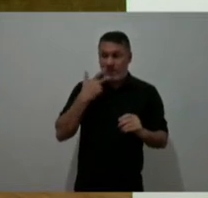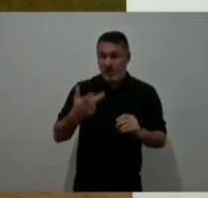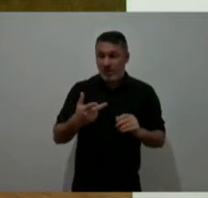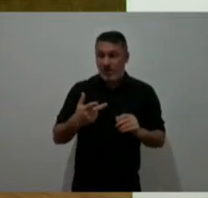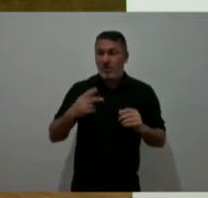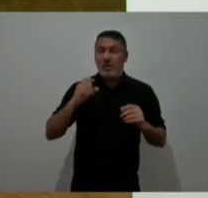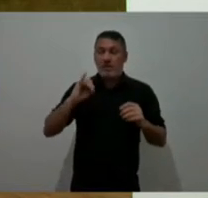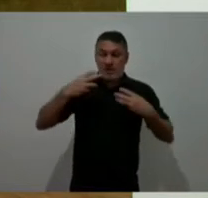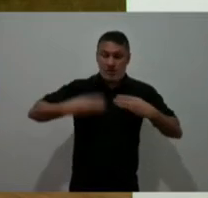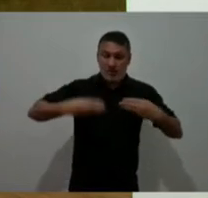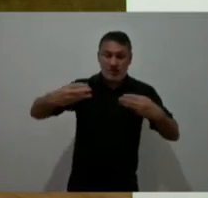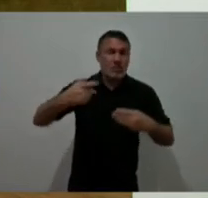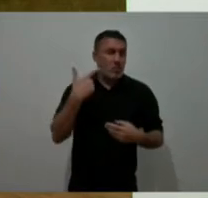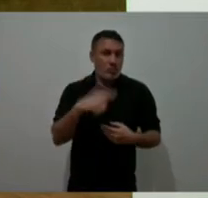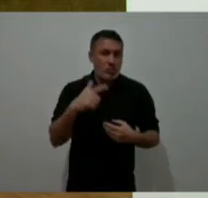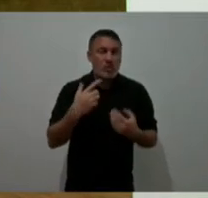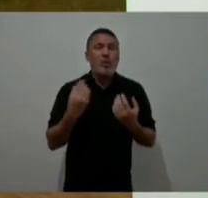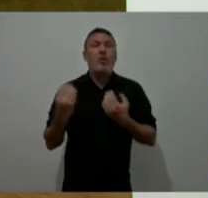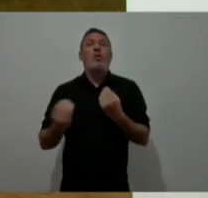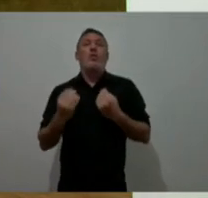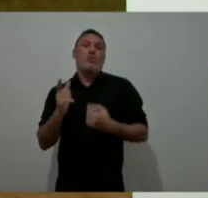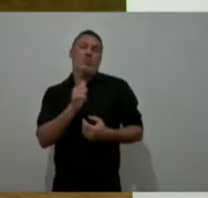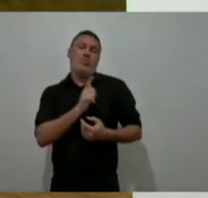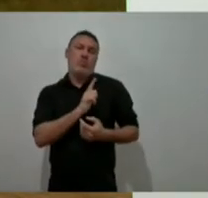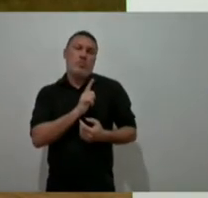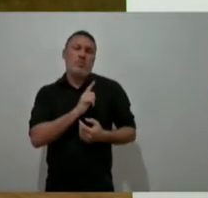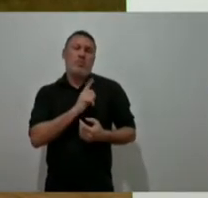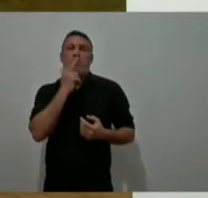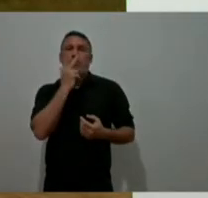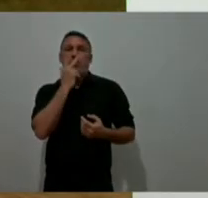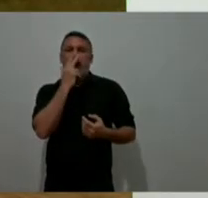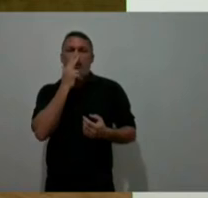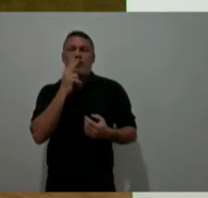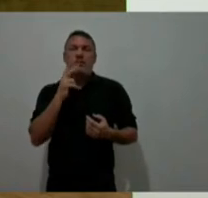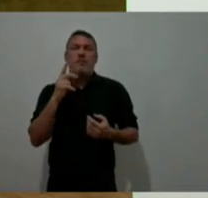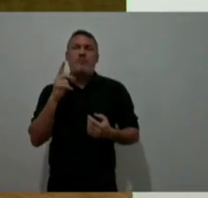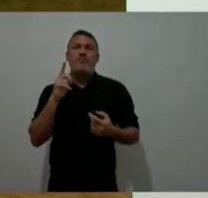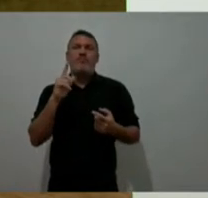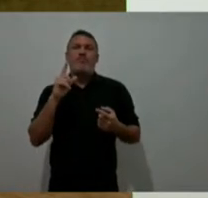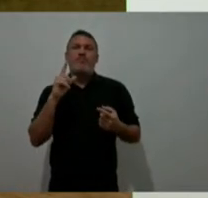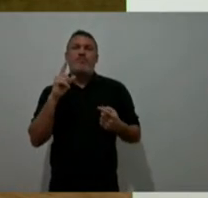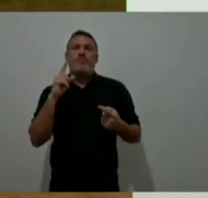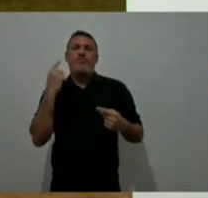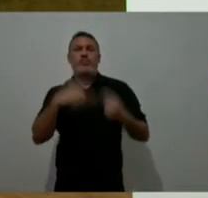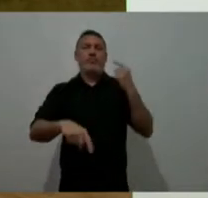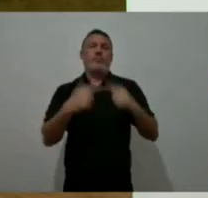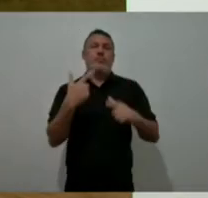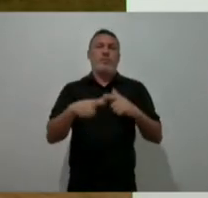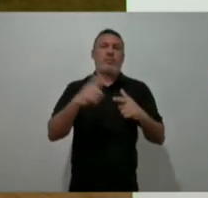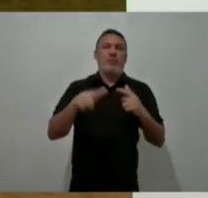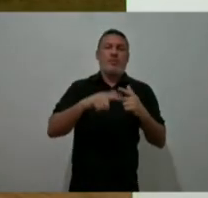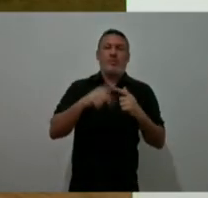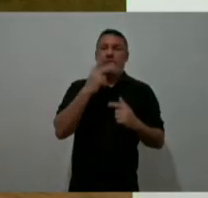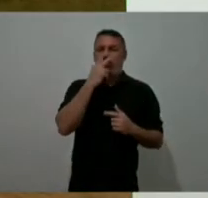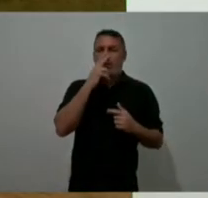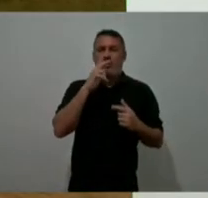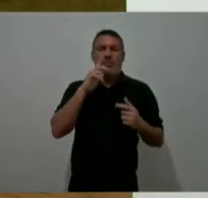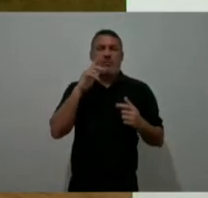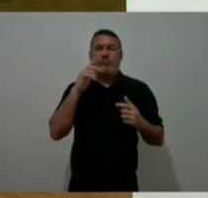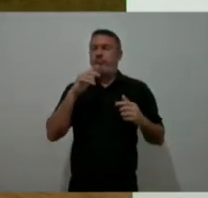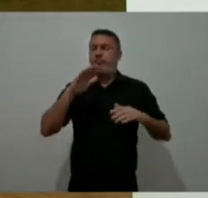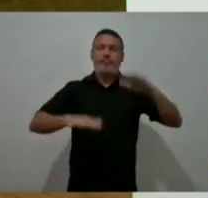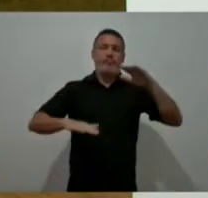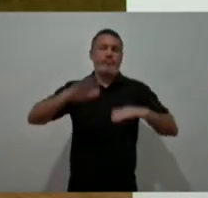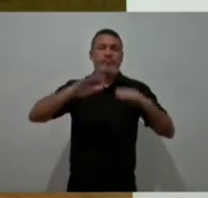nós temos uma situação de anomalia, e a situação de anomalia e de desequilíbrio, isso causa fuga